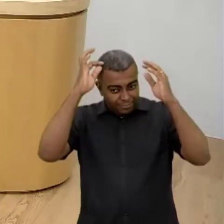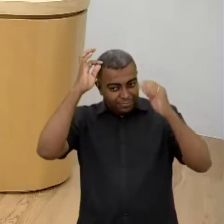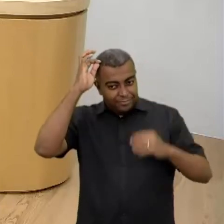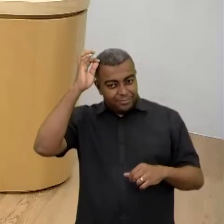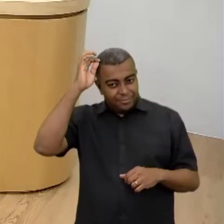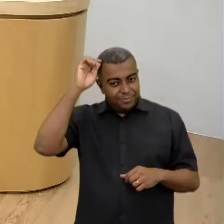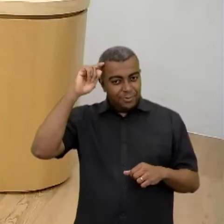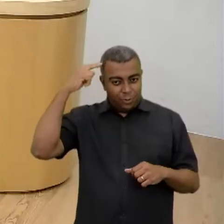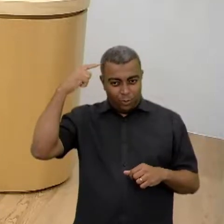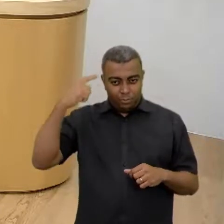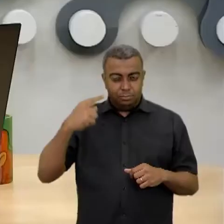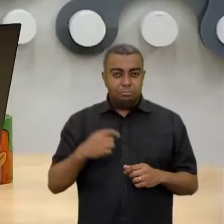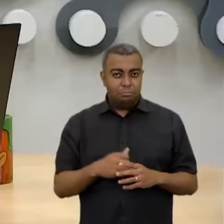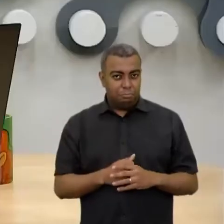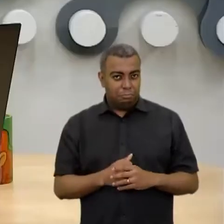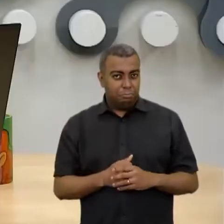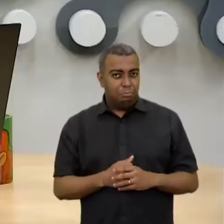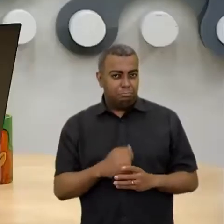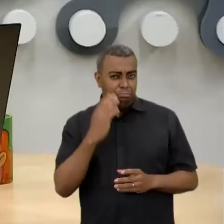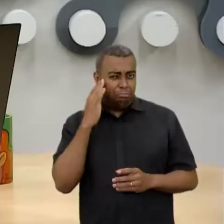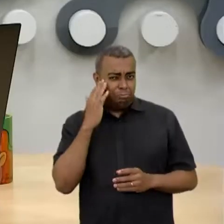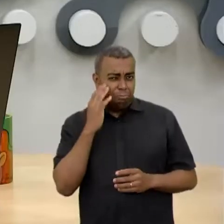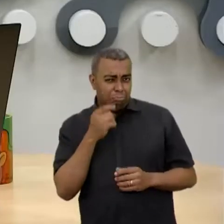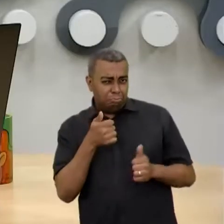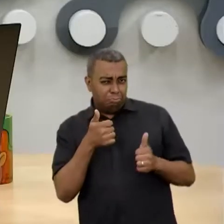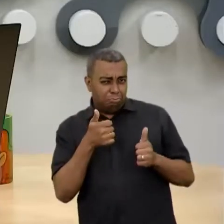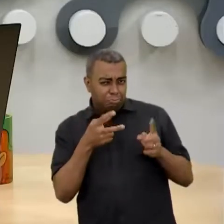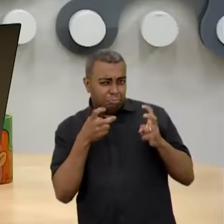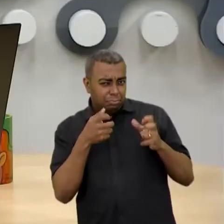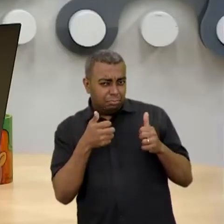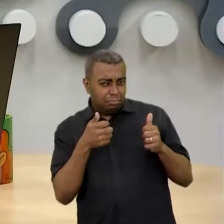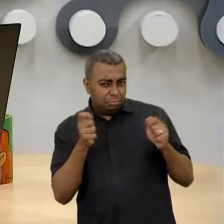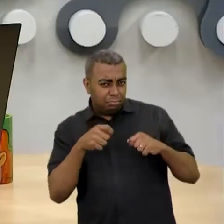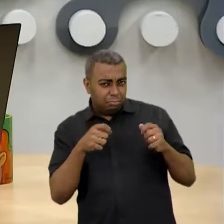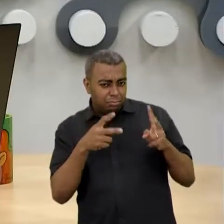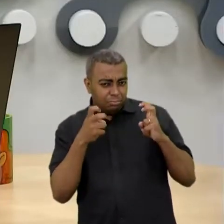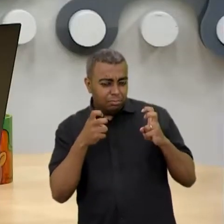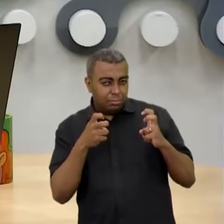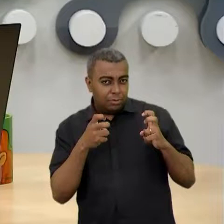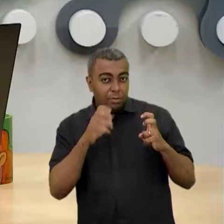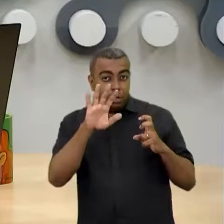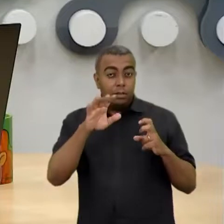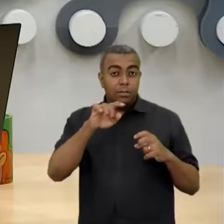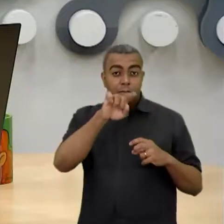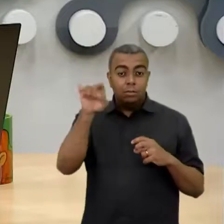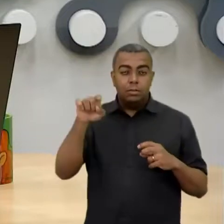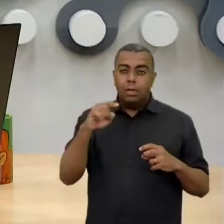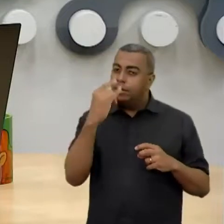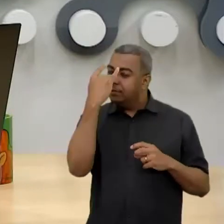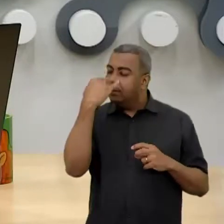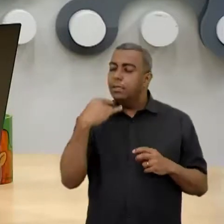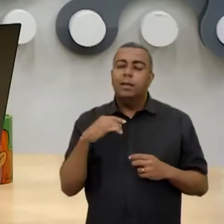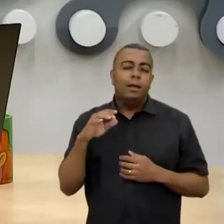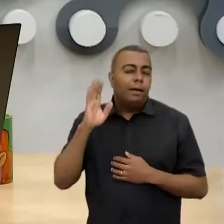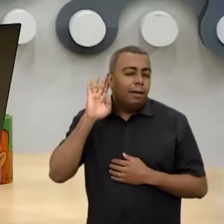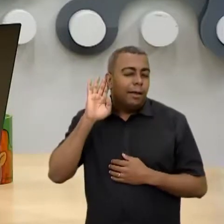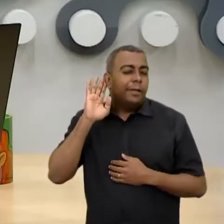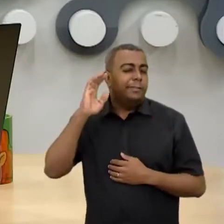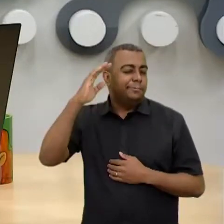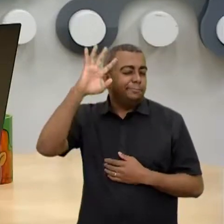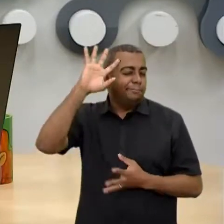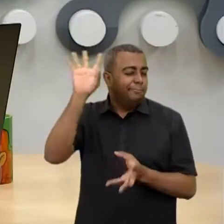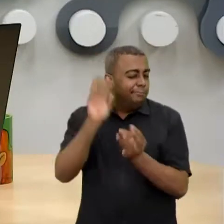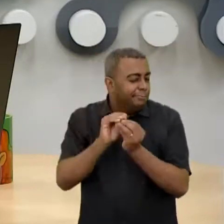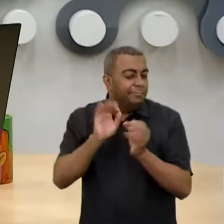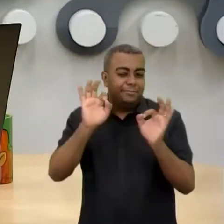crespo. Está bem, deu para identificar Deu bem. Pra identificar bem, acho que deu, né? Isso, agora quando nossos alunos cegos ouvirem a nossa voz, eles têm uma Já